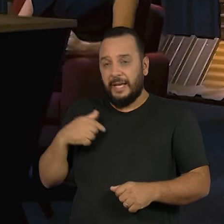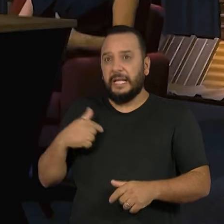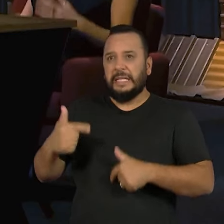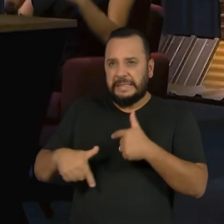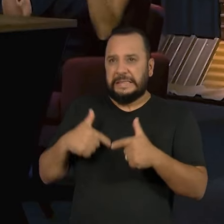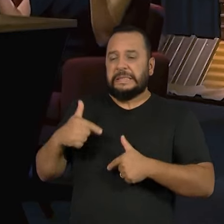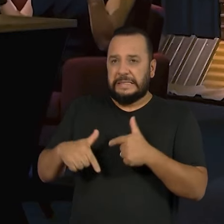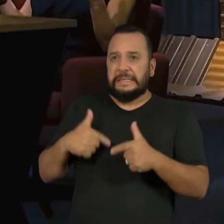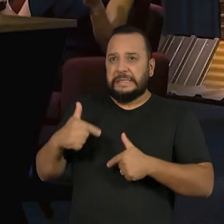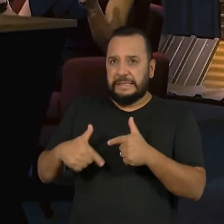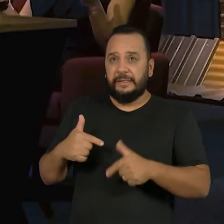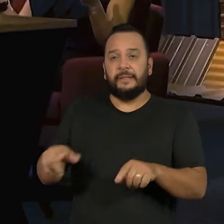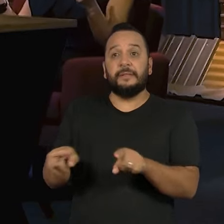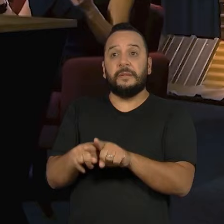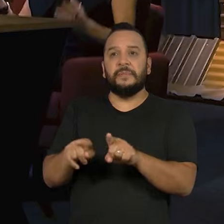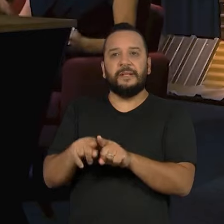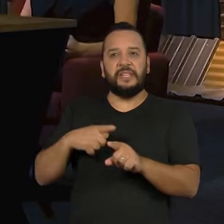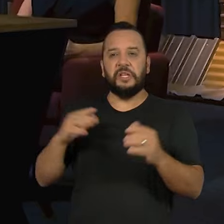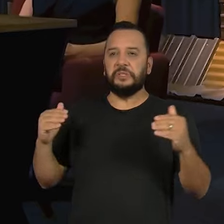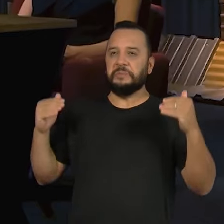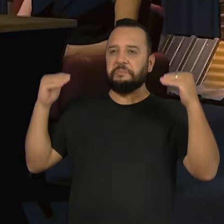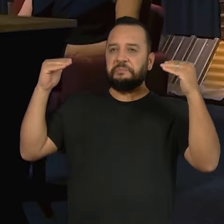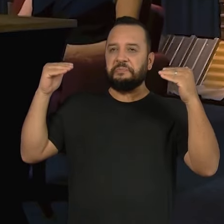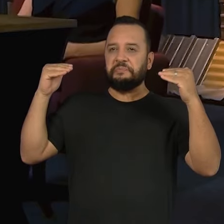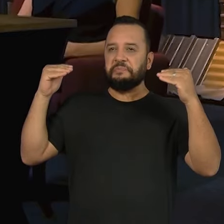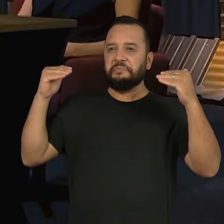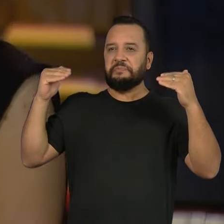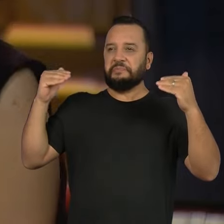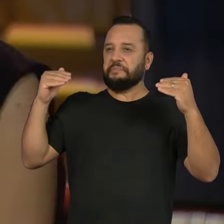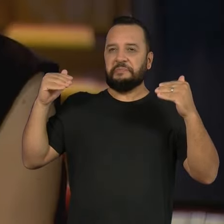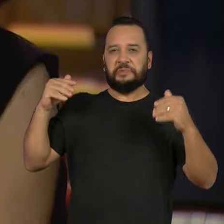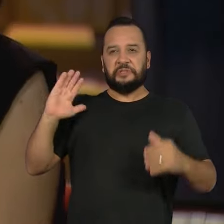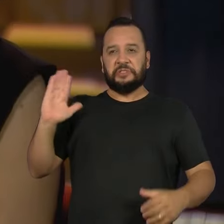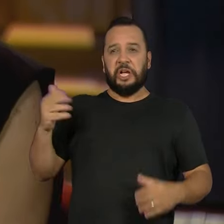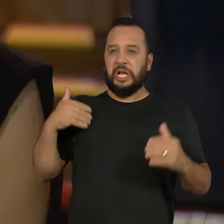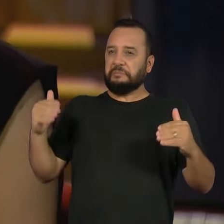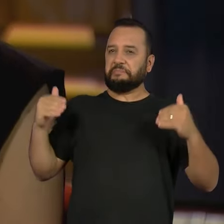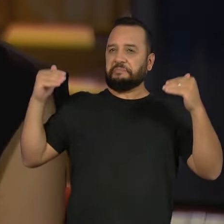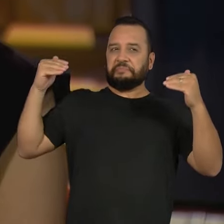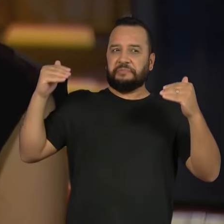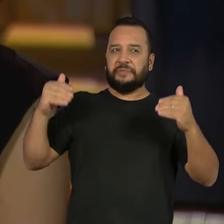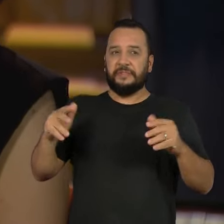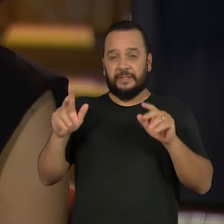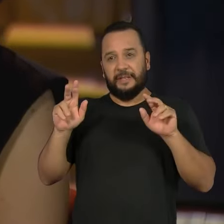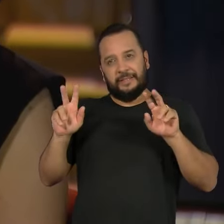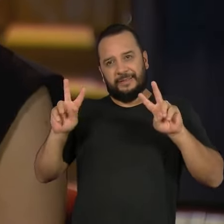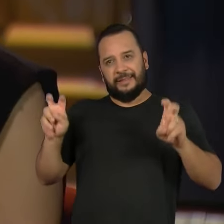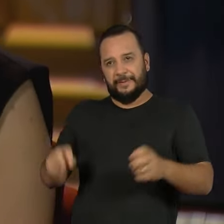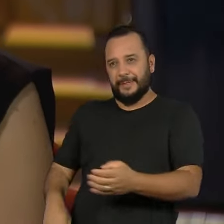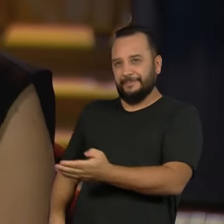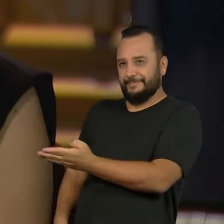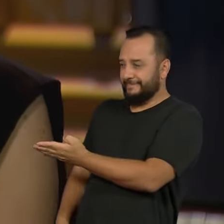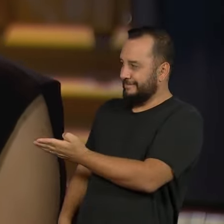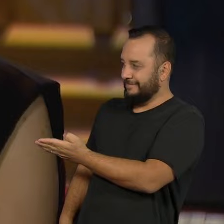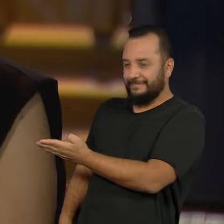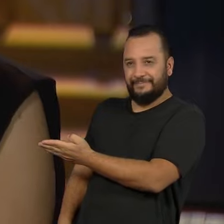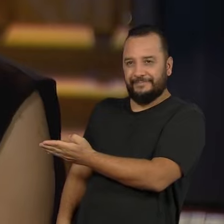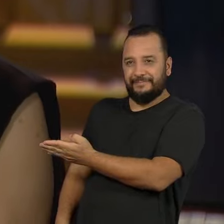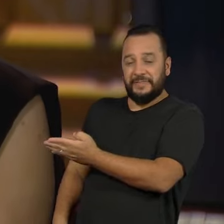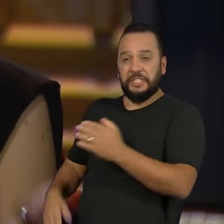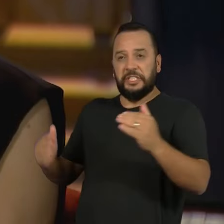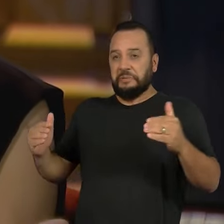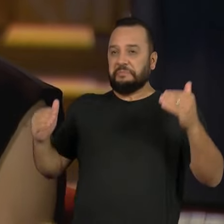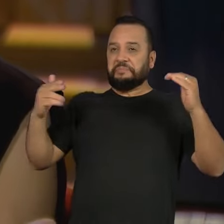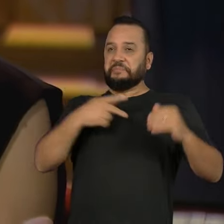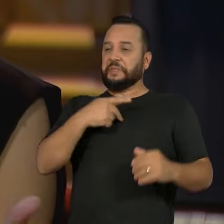eh e Os Magnatas da Fé Magnatas da Fé então que não esseo não é um termo meu né mas eh eu acho que é importante a gente sempre